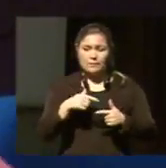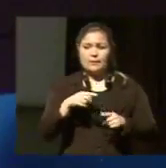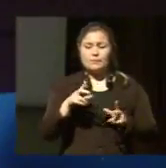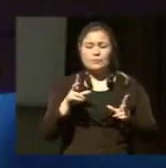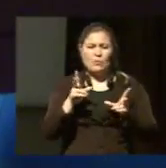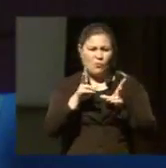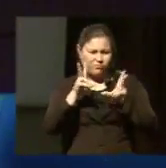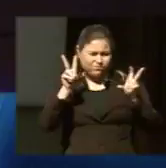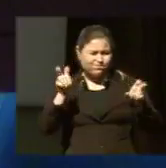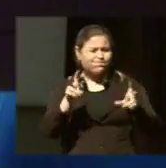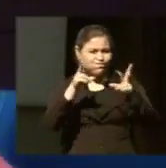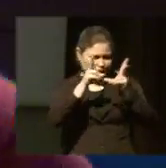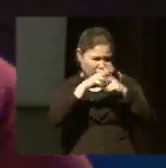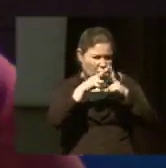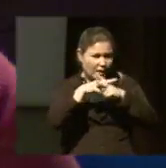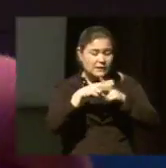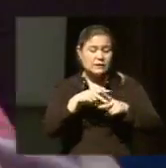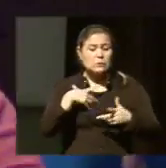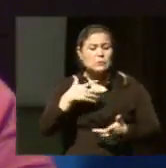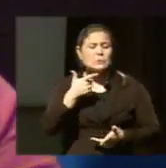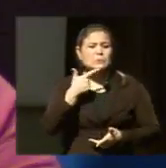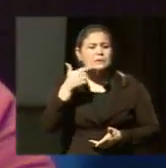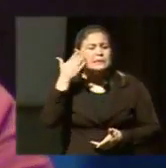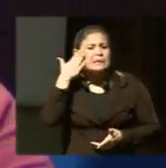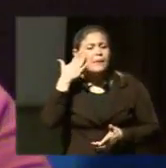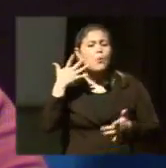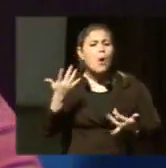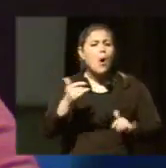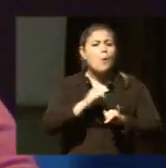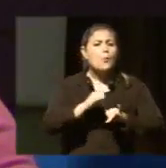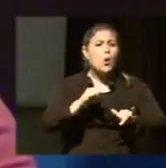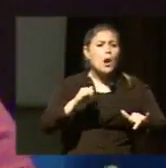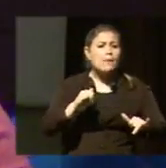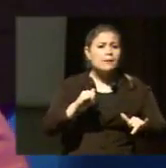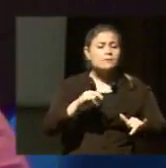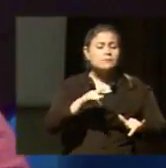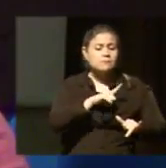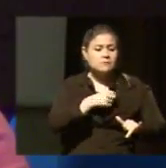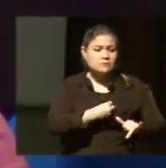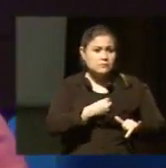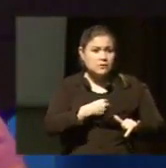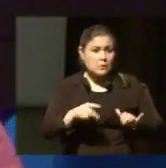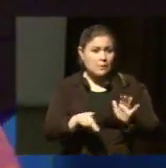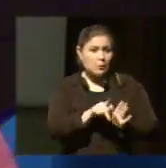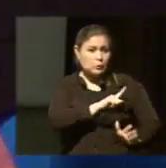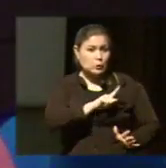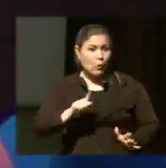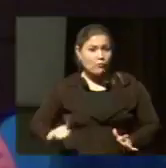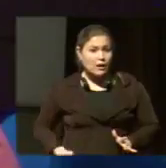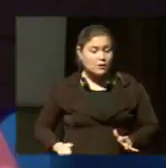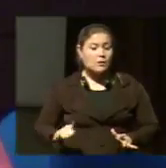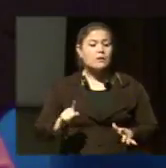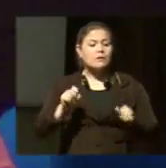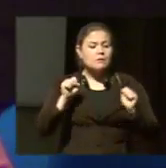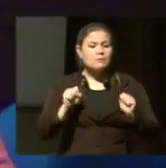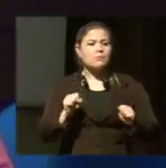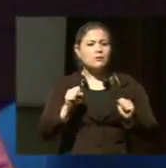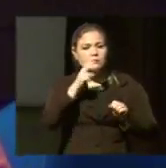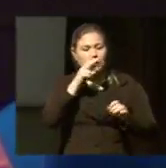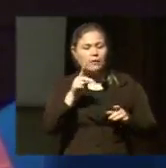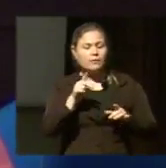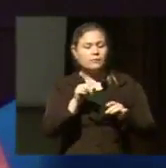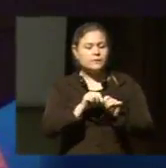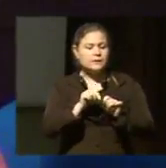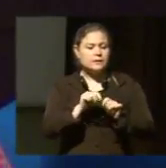eu gostaria de saber quais são os programas que existem do governo para que seja combatida a negligência